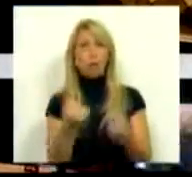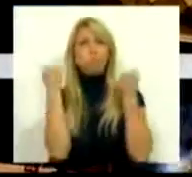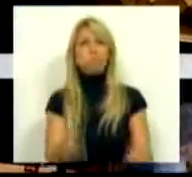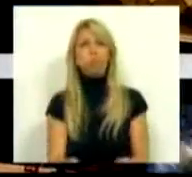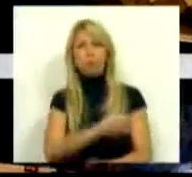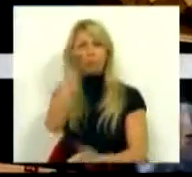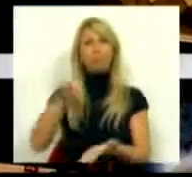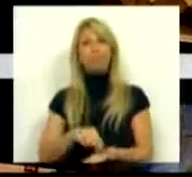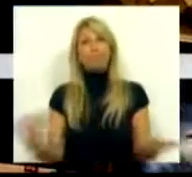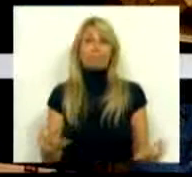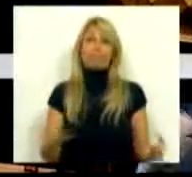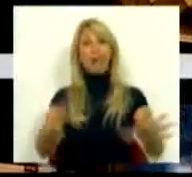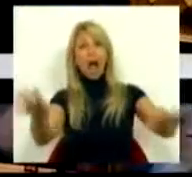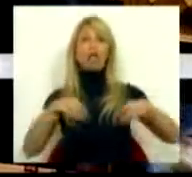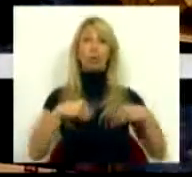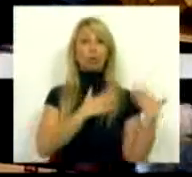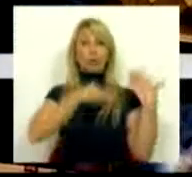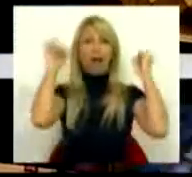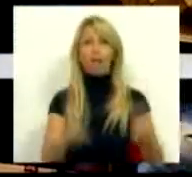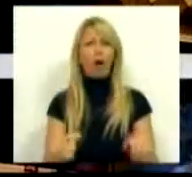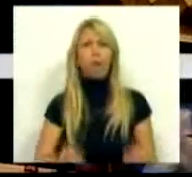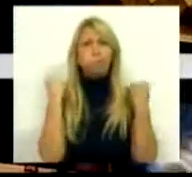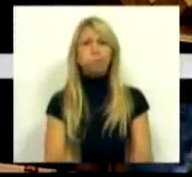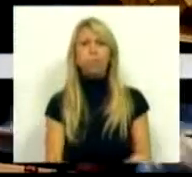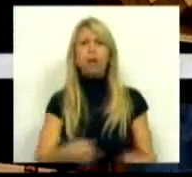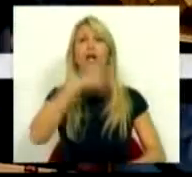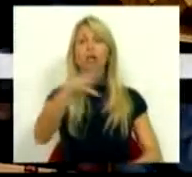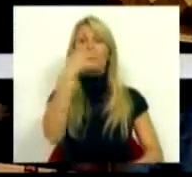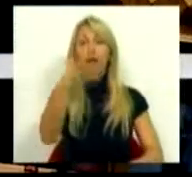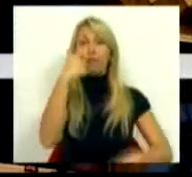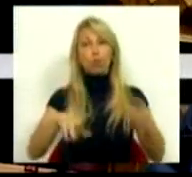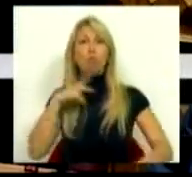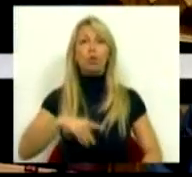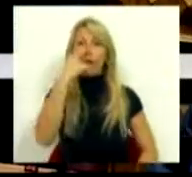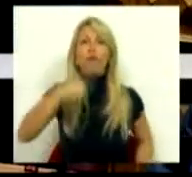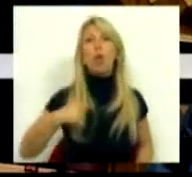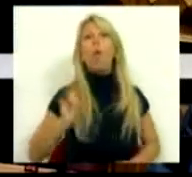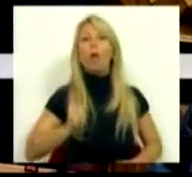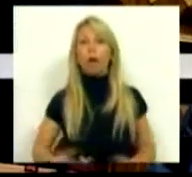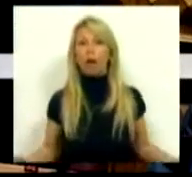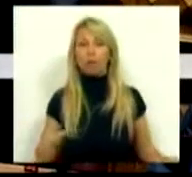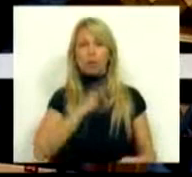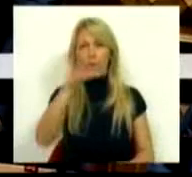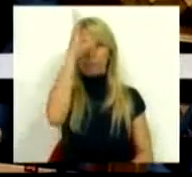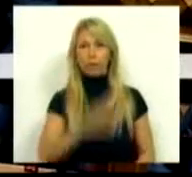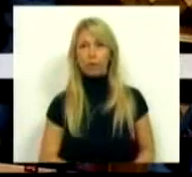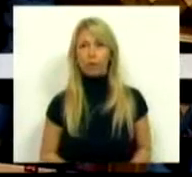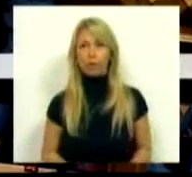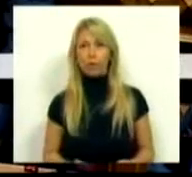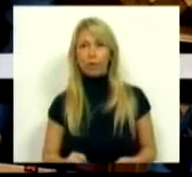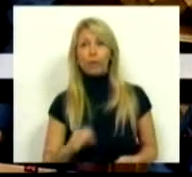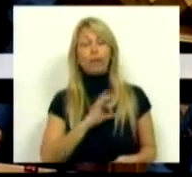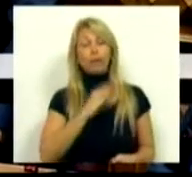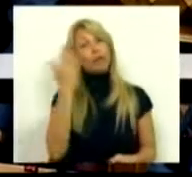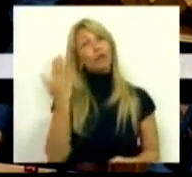vir assumir aqui as suas responsabilidades? Não é capaz de explicar aos portugueses o que falhou, Sr. Primeiro-Ministro? O